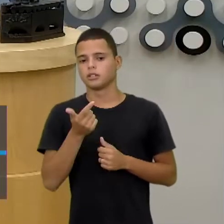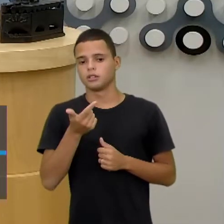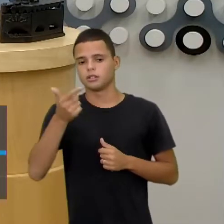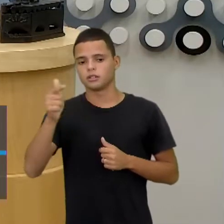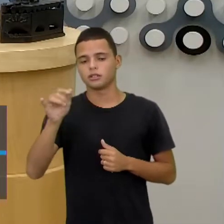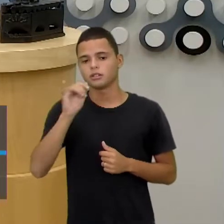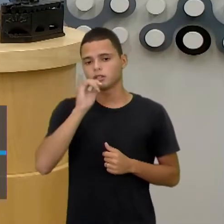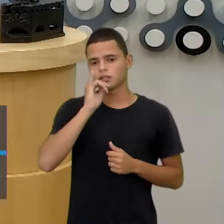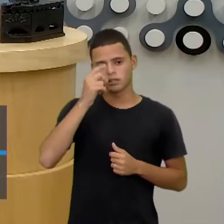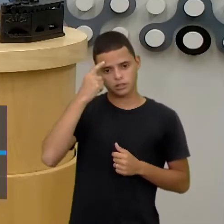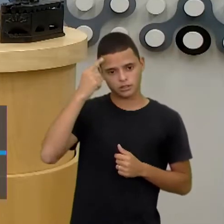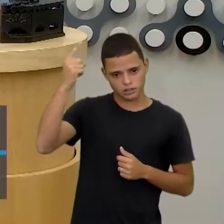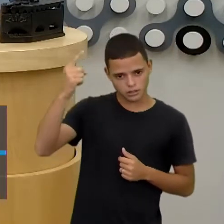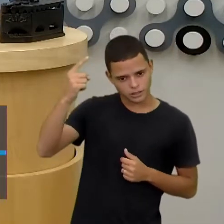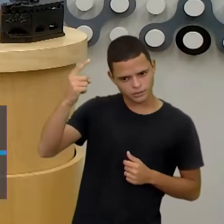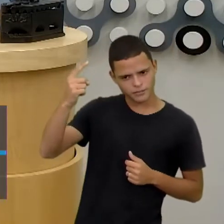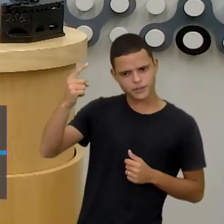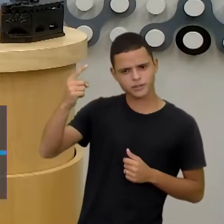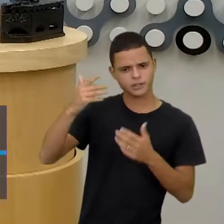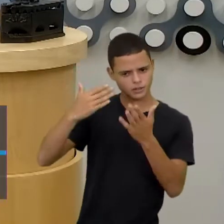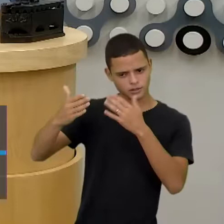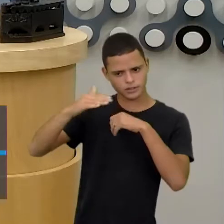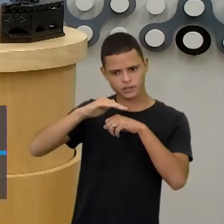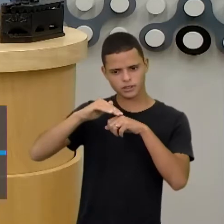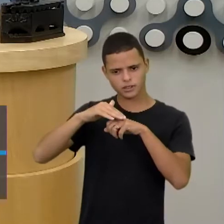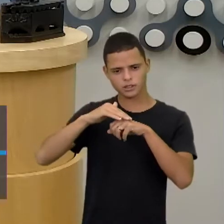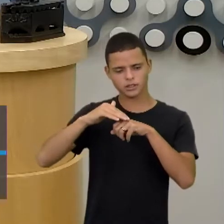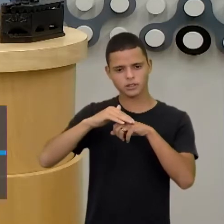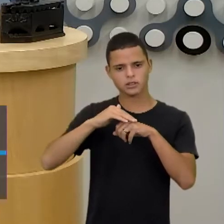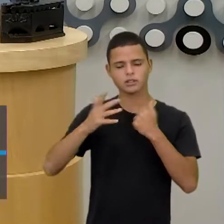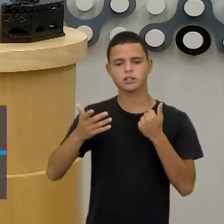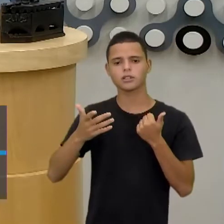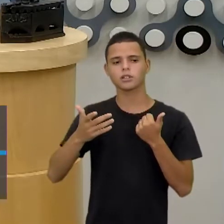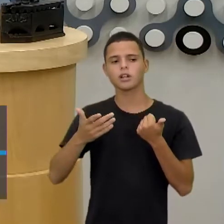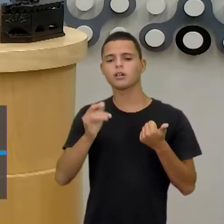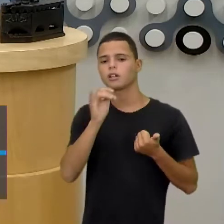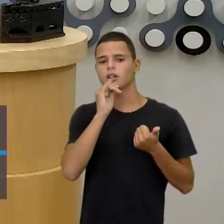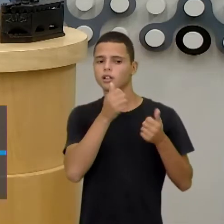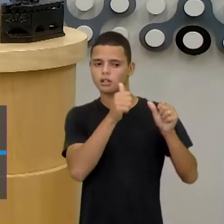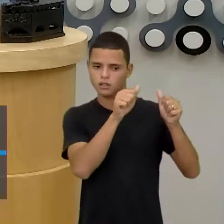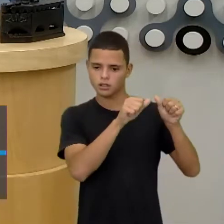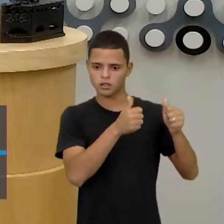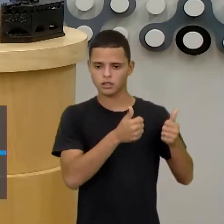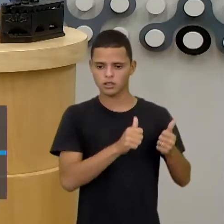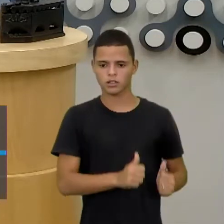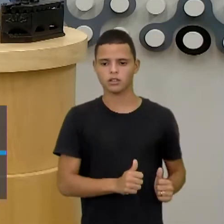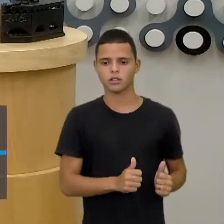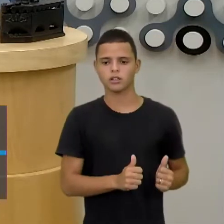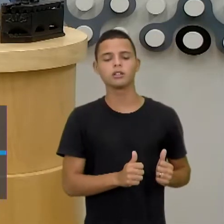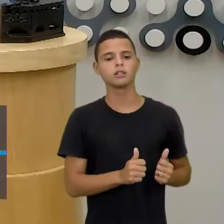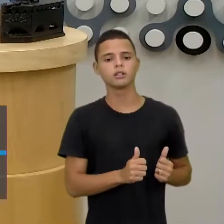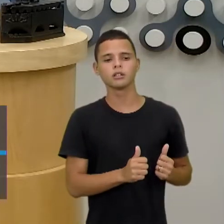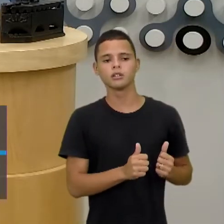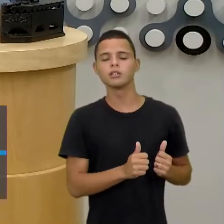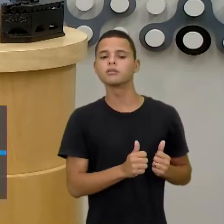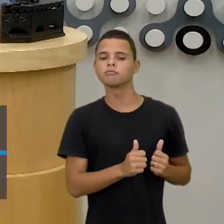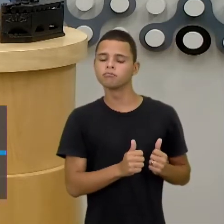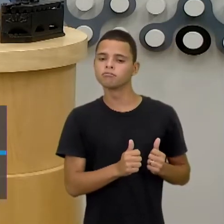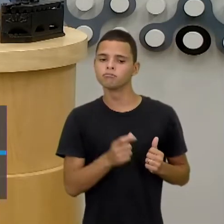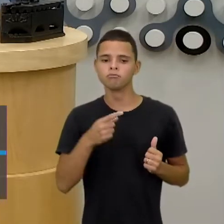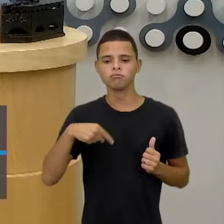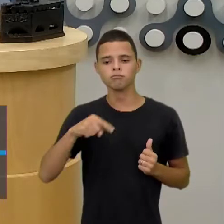Elane, lembra que eu te falei das bonecas? Sim. Das bonecas, que é bem interessante, porque olha só, patrimônio cultural nós sabemos que é esse conjunto